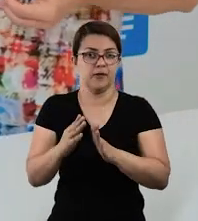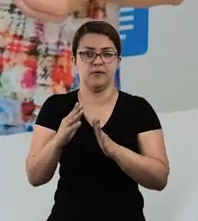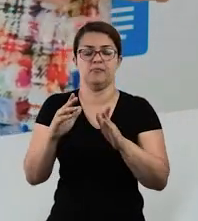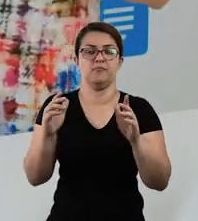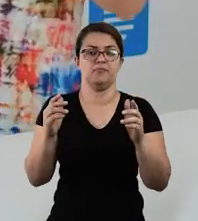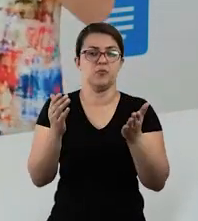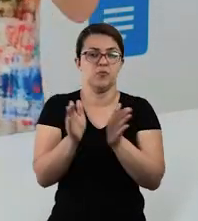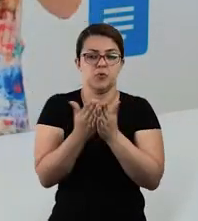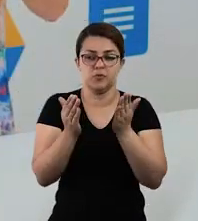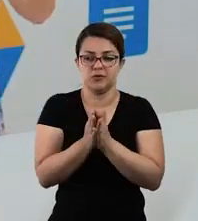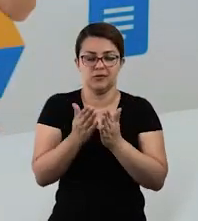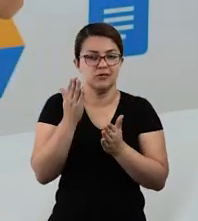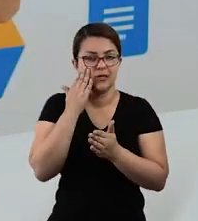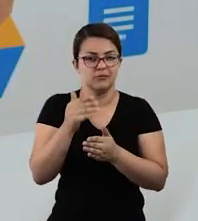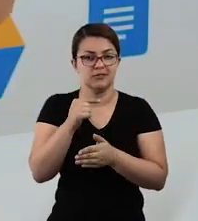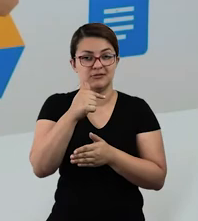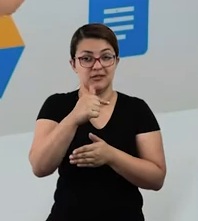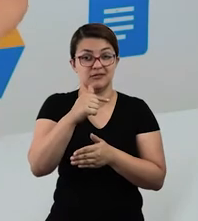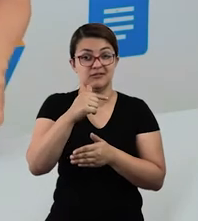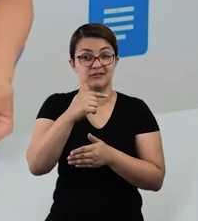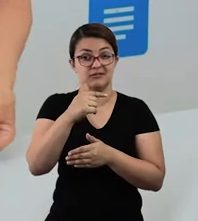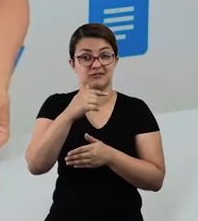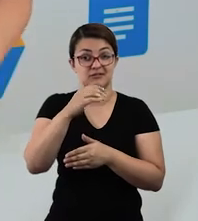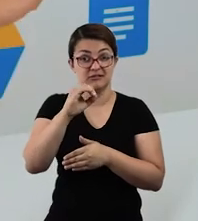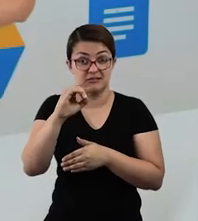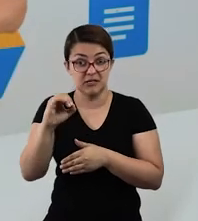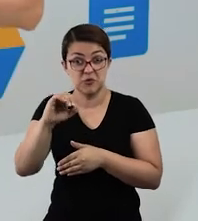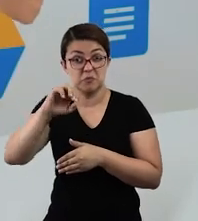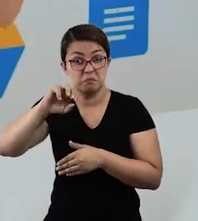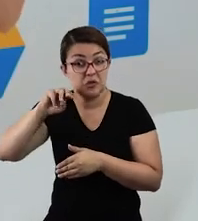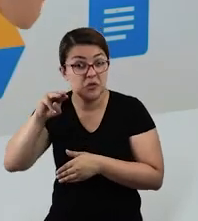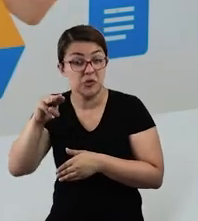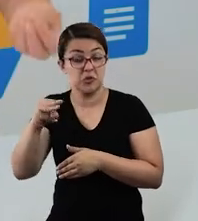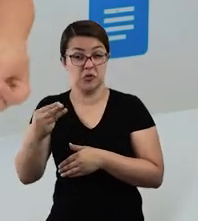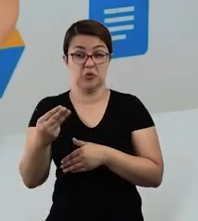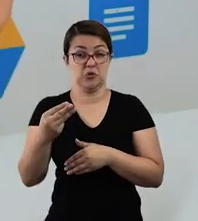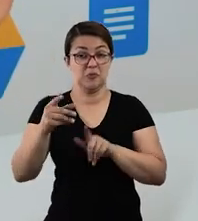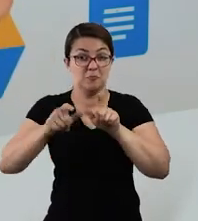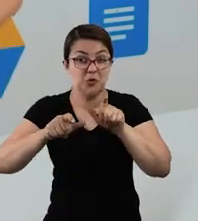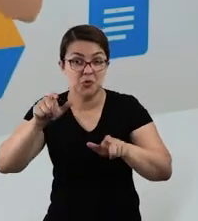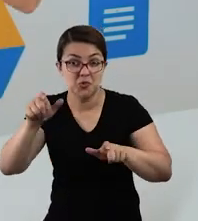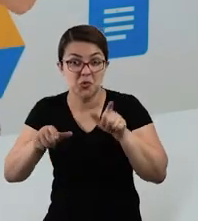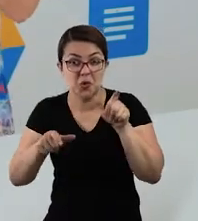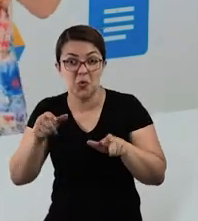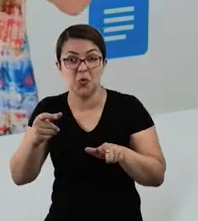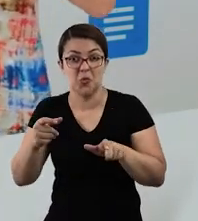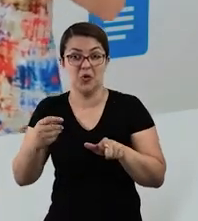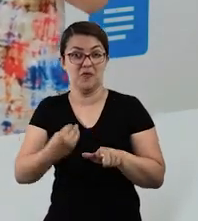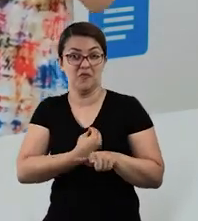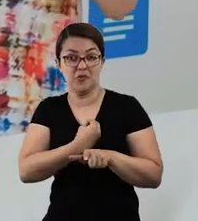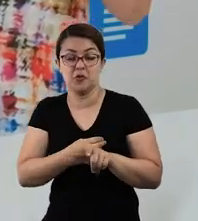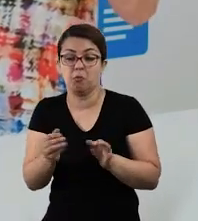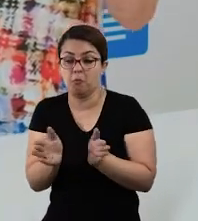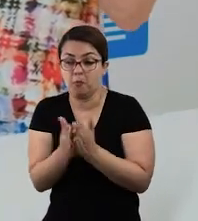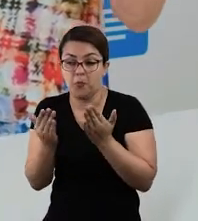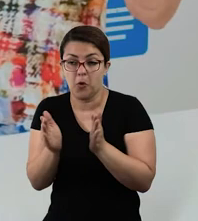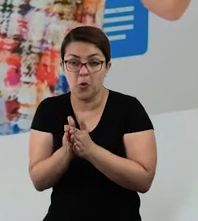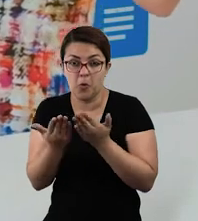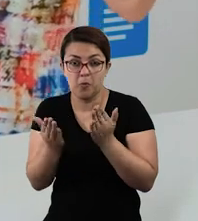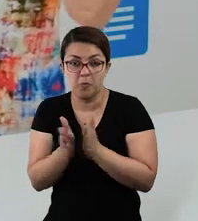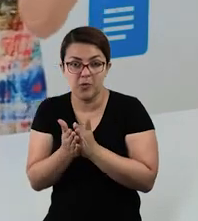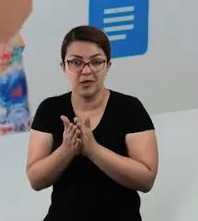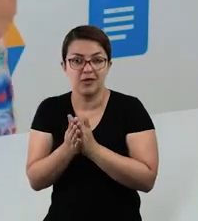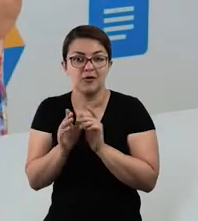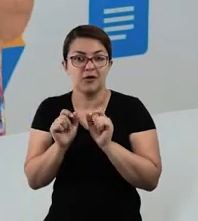de 700 milhões de pessoas vivem em extrema pobreza? E a Agenda 2030 quer acabar